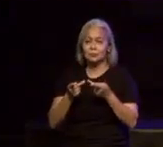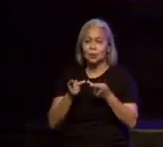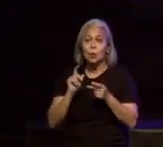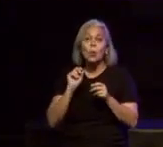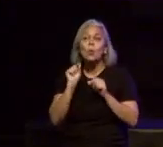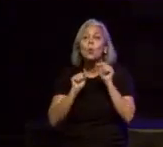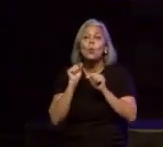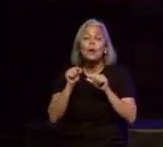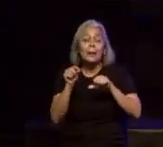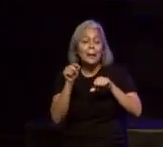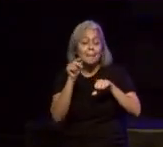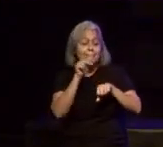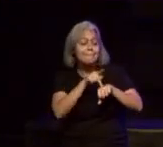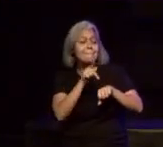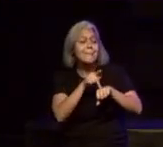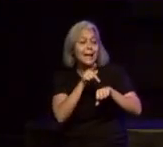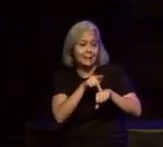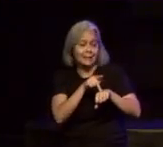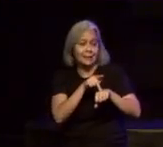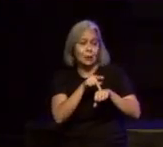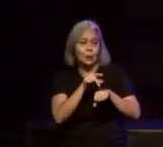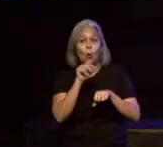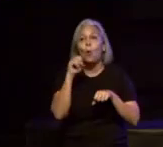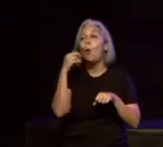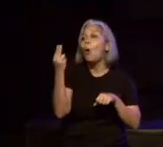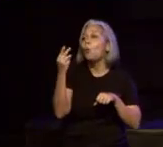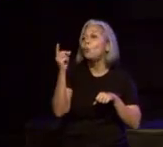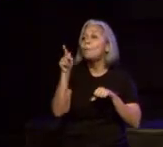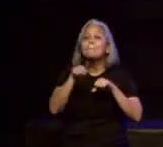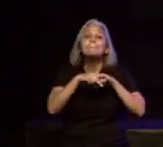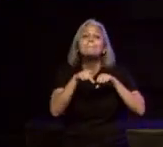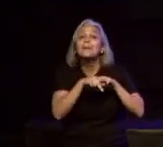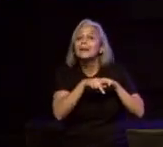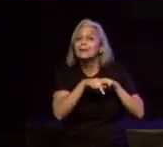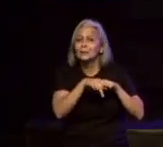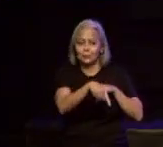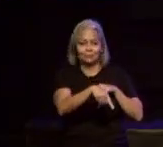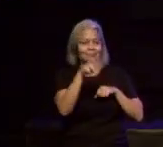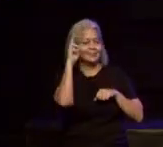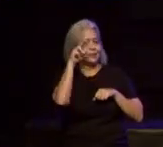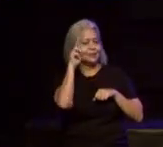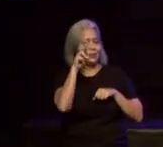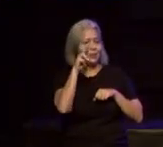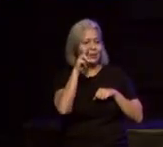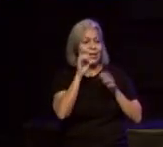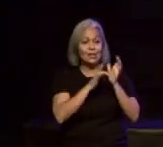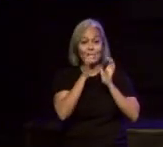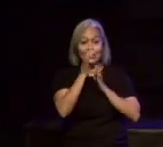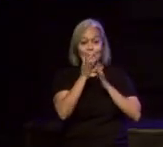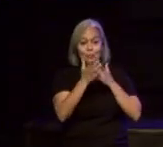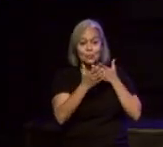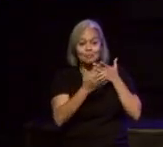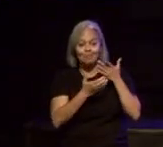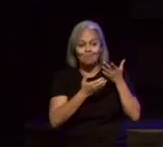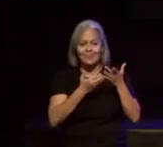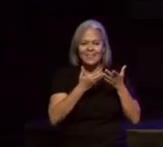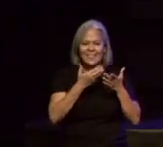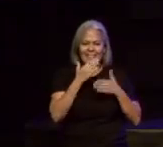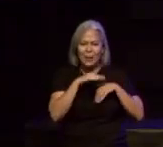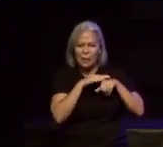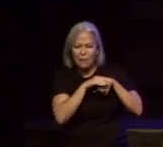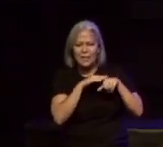pedra? O que é o Pedro nessa história? Jesus está usando esse jogo de palavras, em vez de chamar Simão